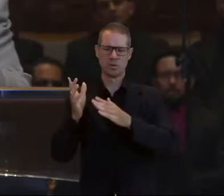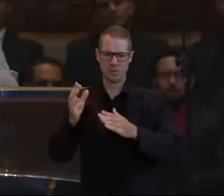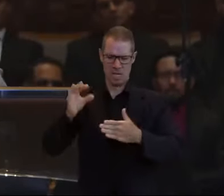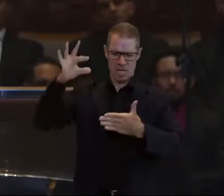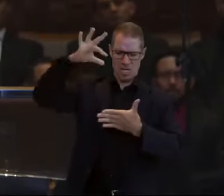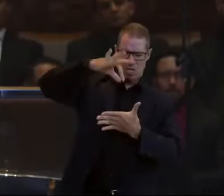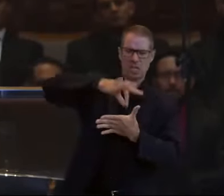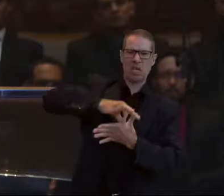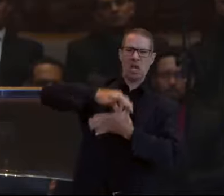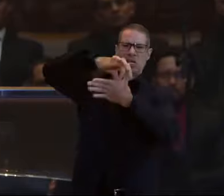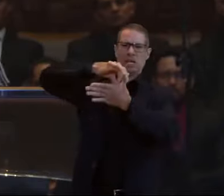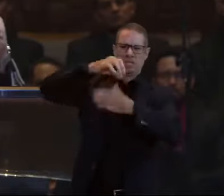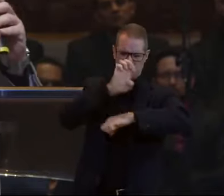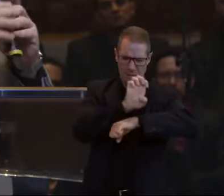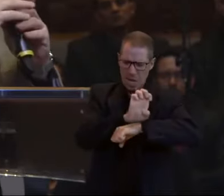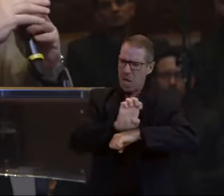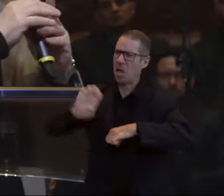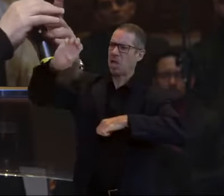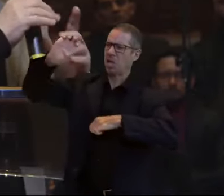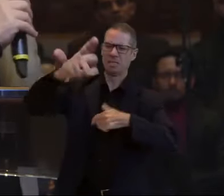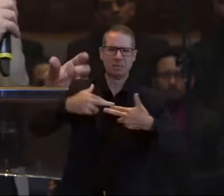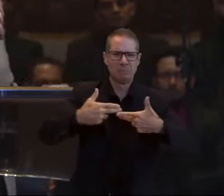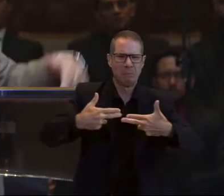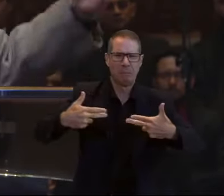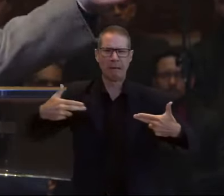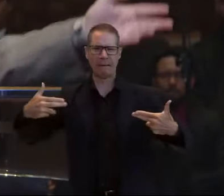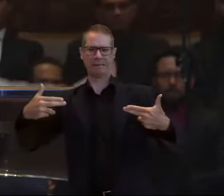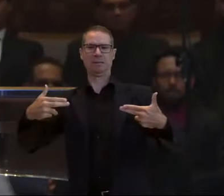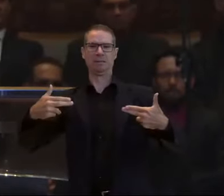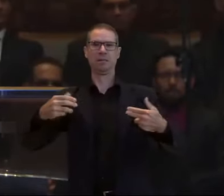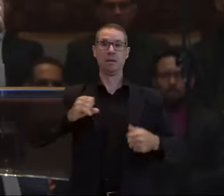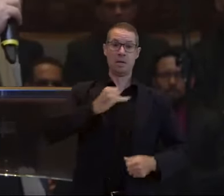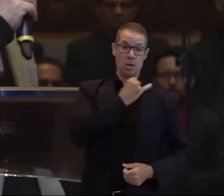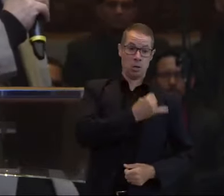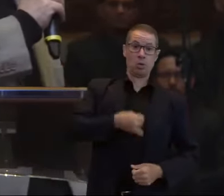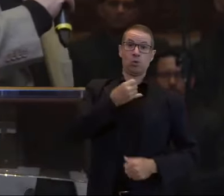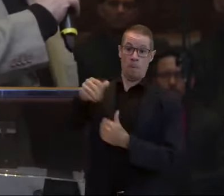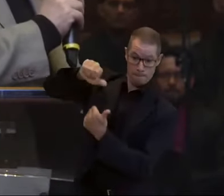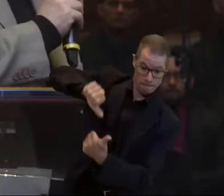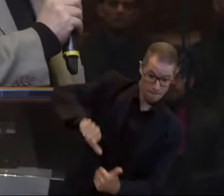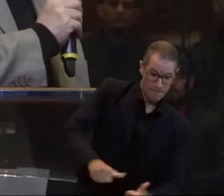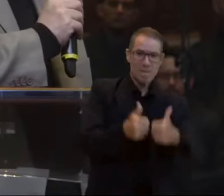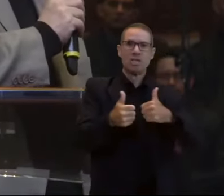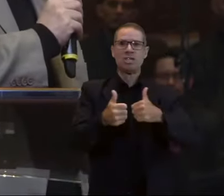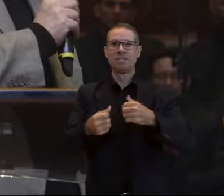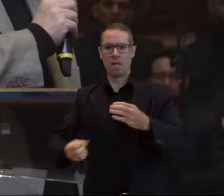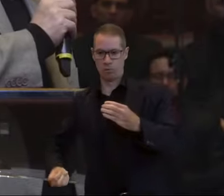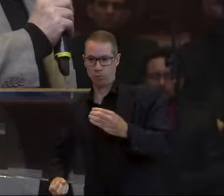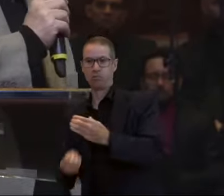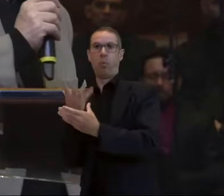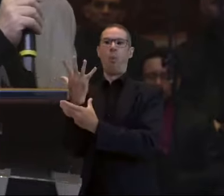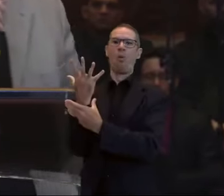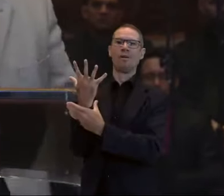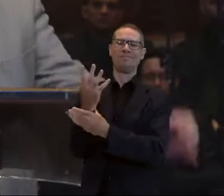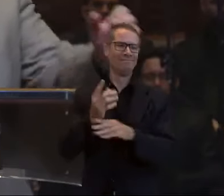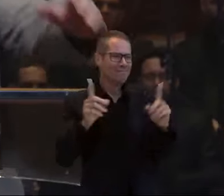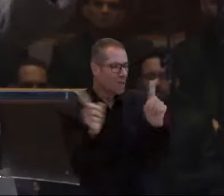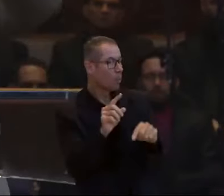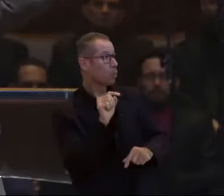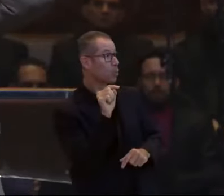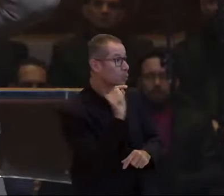reencarnação de Elias ou coisa assim, ou João Batista que tinha revivido, ele disse: não,